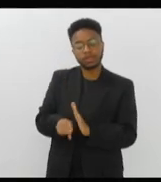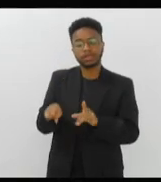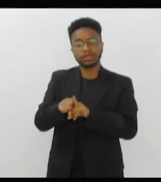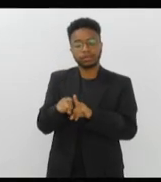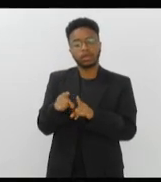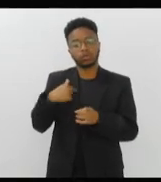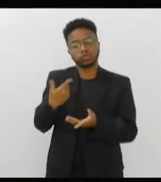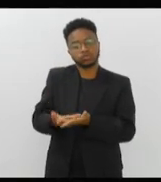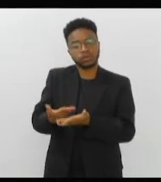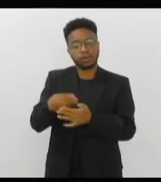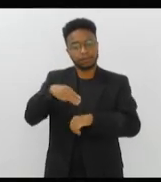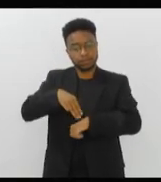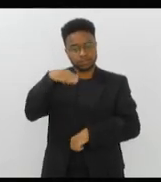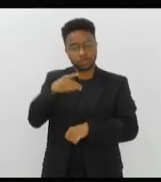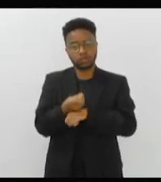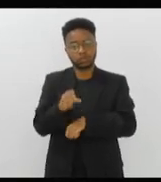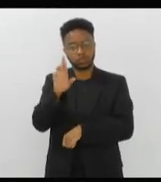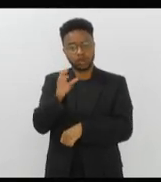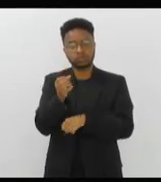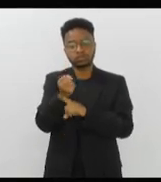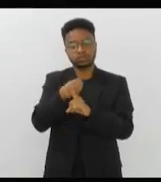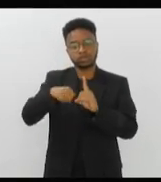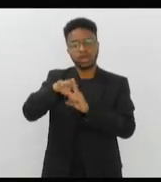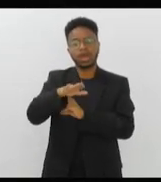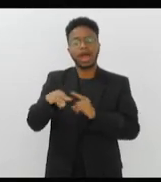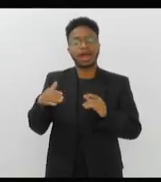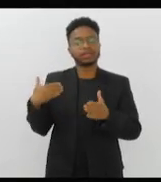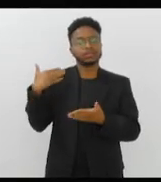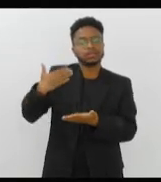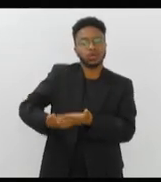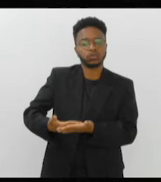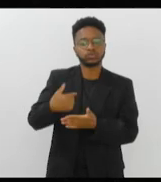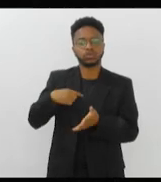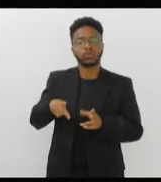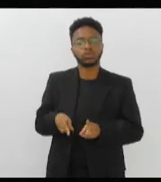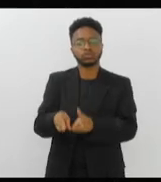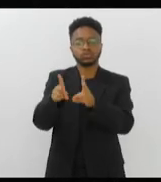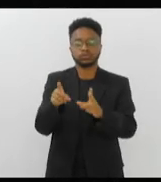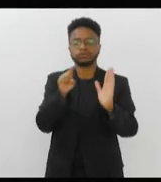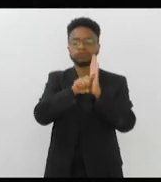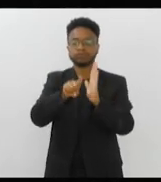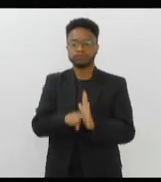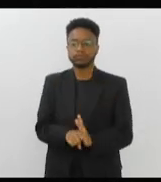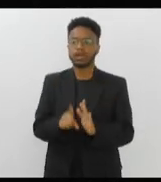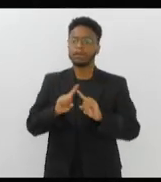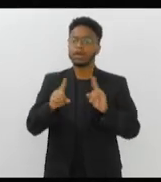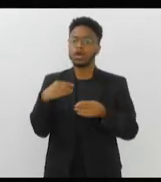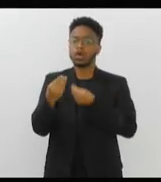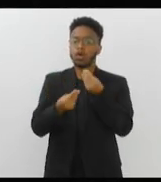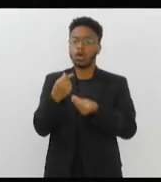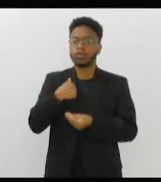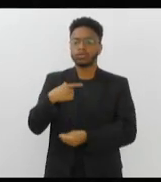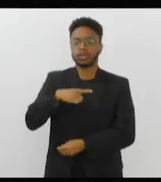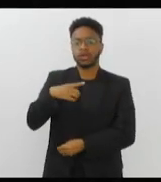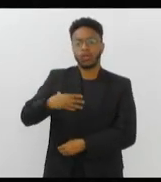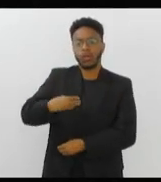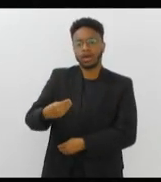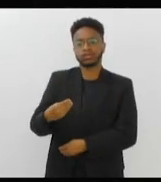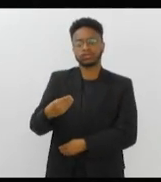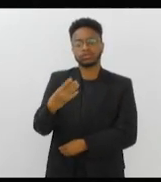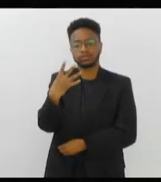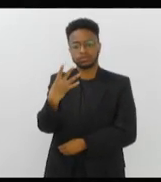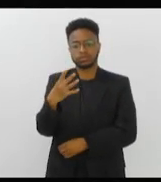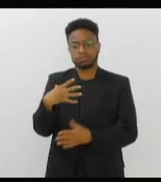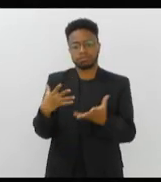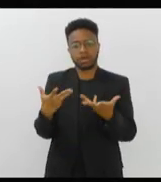sociologia. Questionando, estou até o dia de hoje. Como que eu fui fazer para ter 4 filhos maravilhosos que vocês acabaram de ver